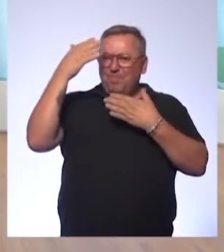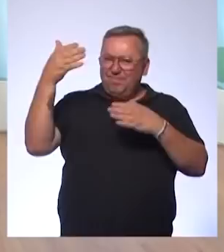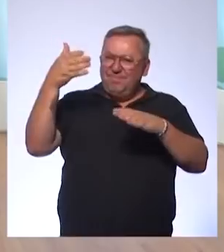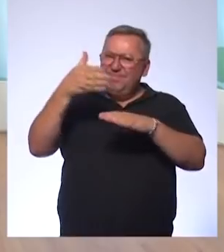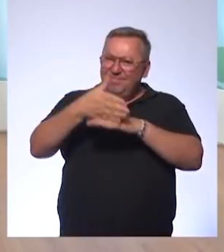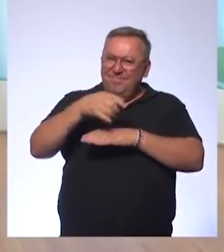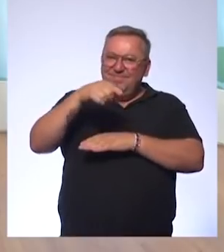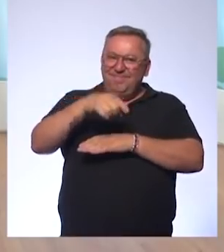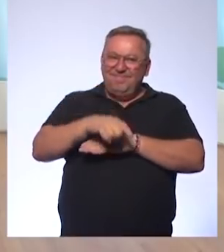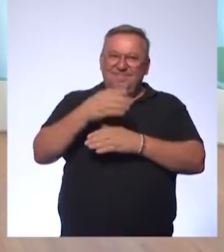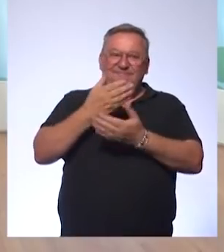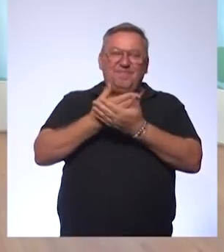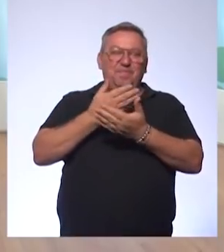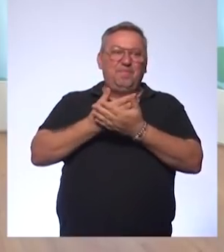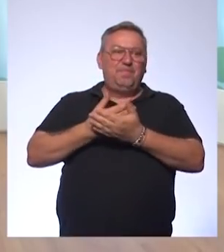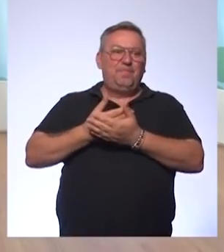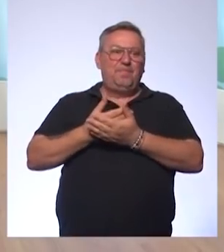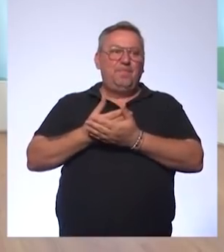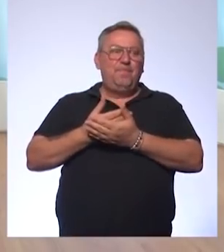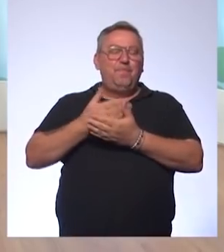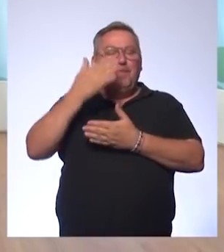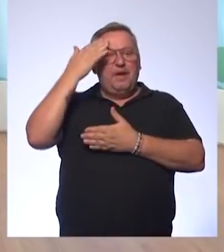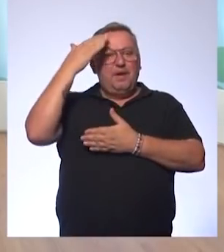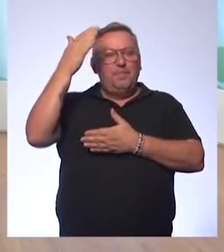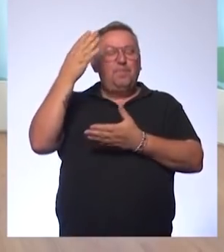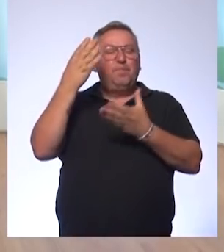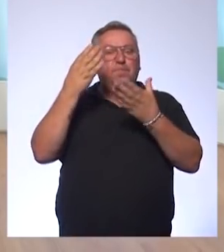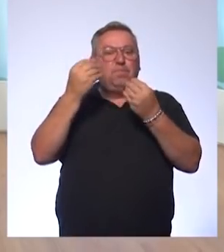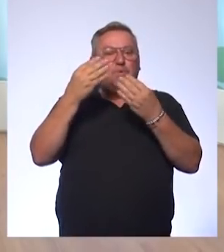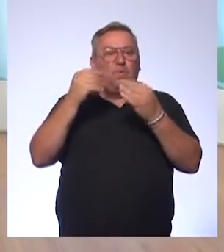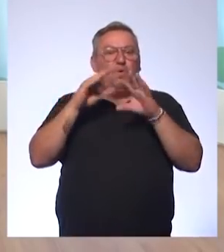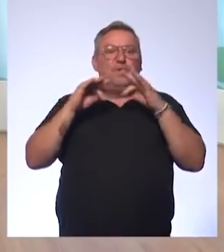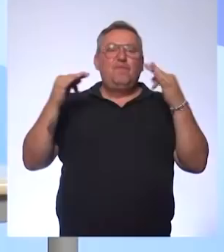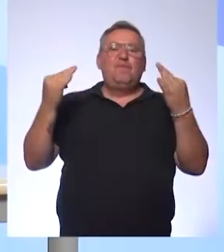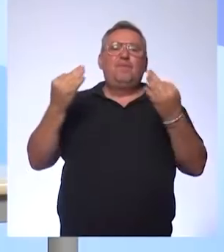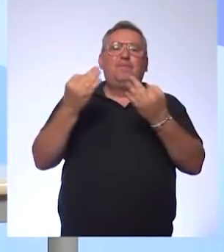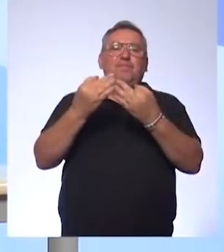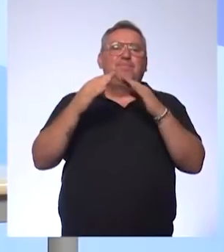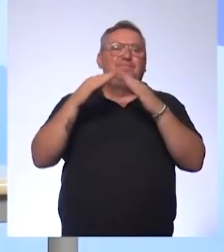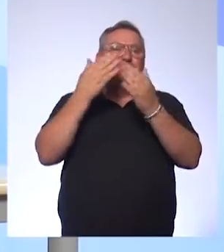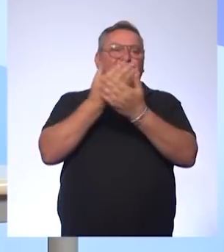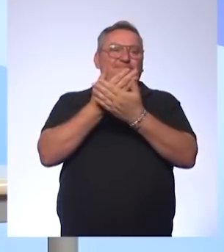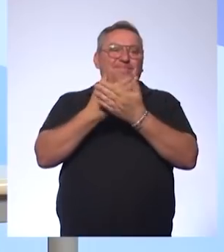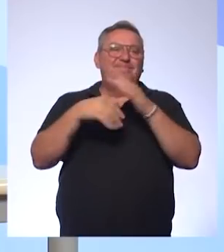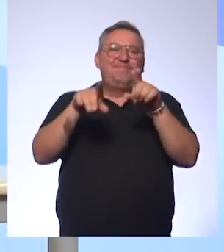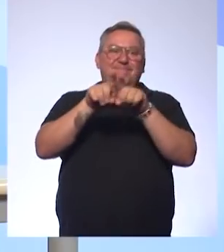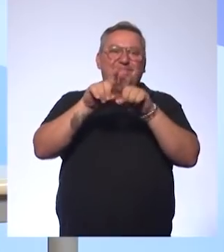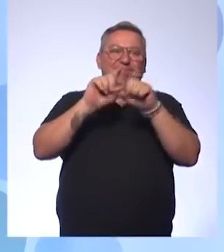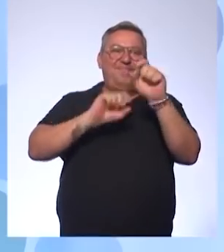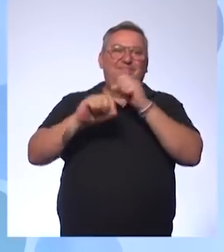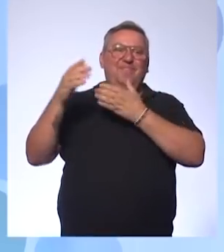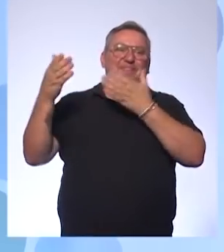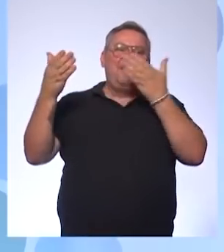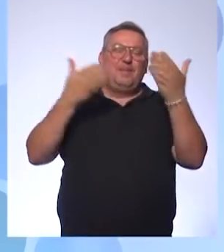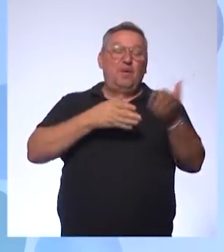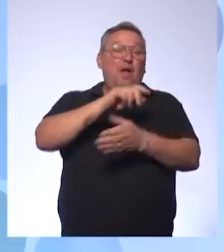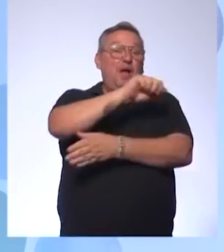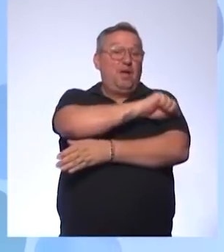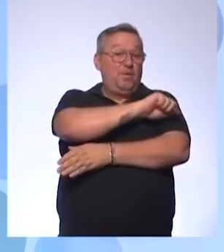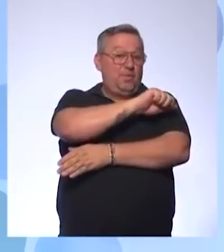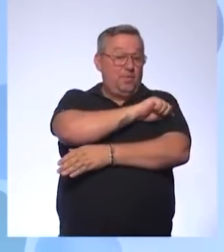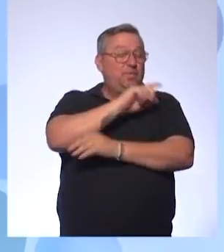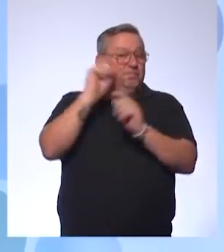ter vindo. E agradeço muito a sua família, agradeço muito a escola Ana Siqueira, que trouxe a aluna até aqui,